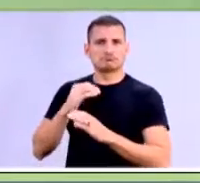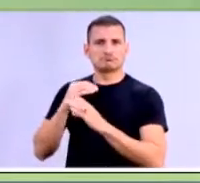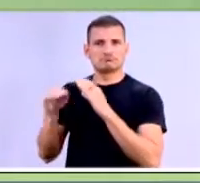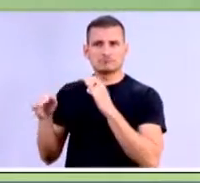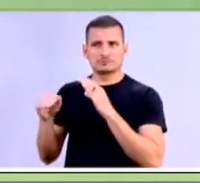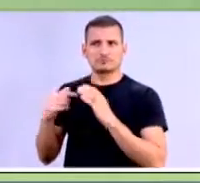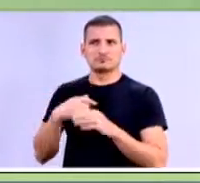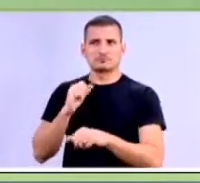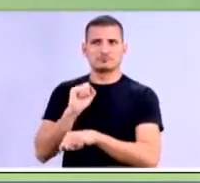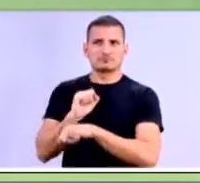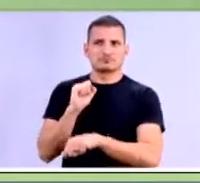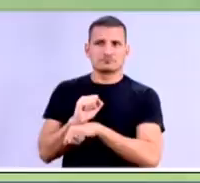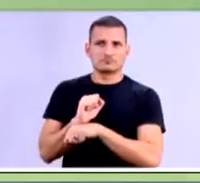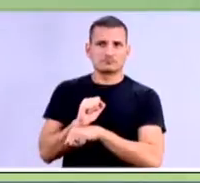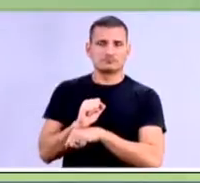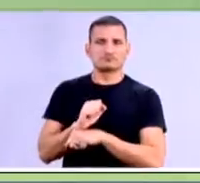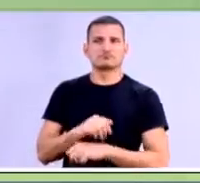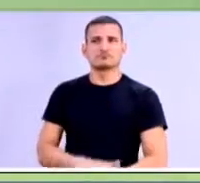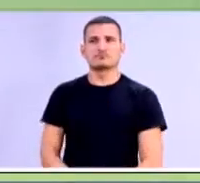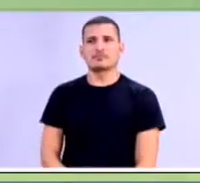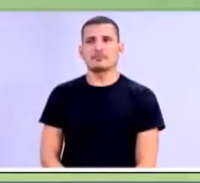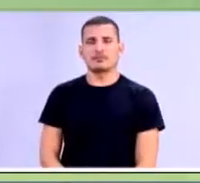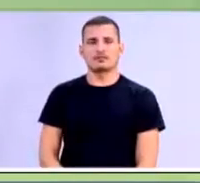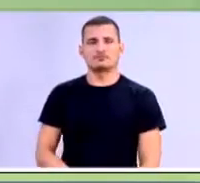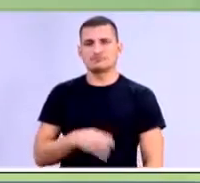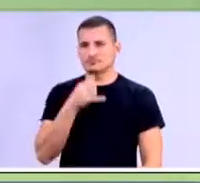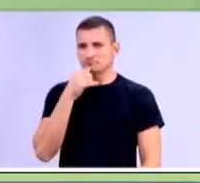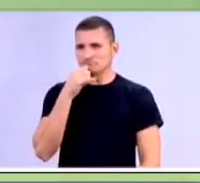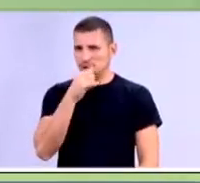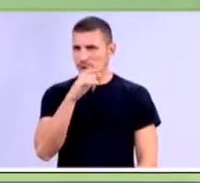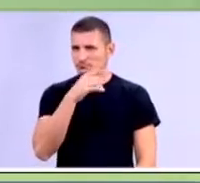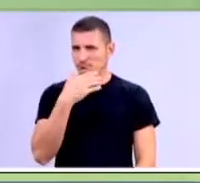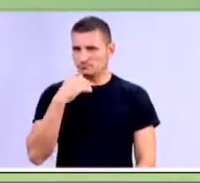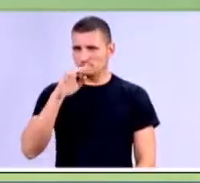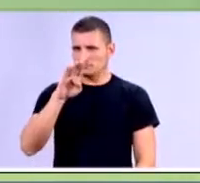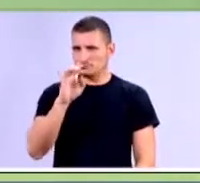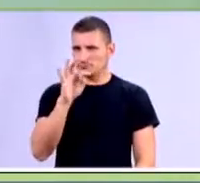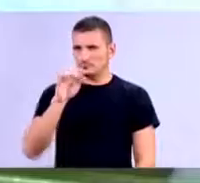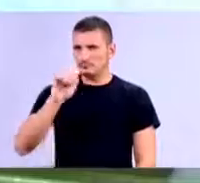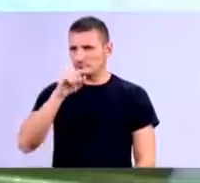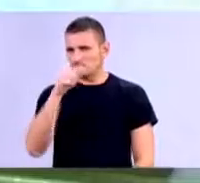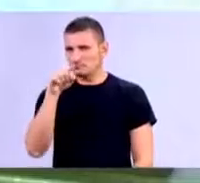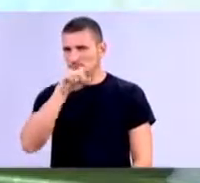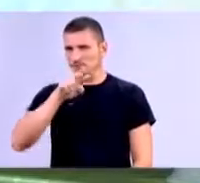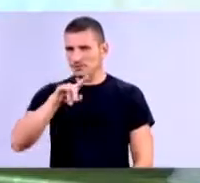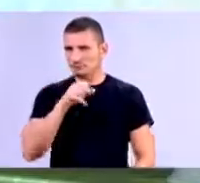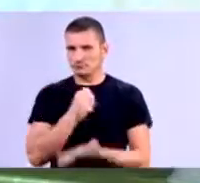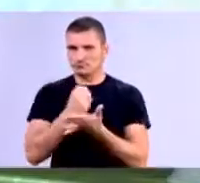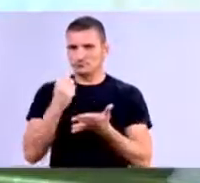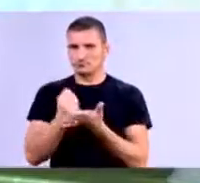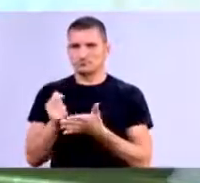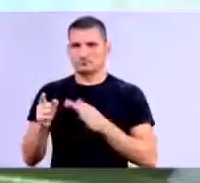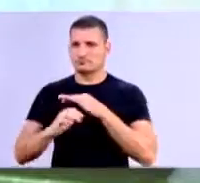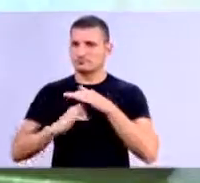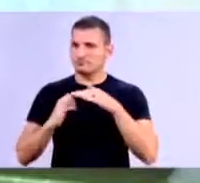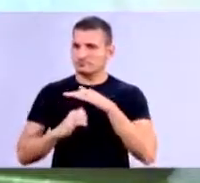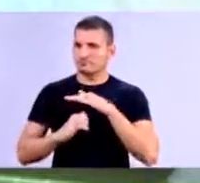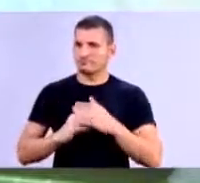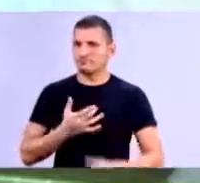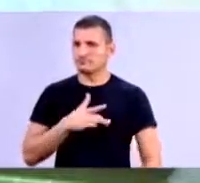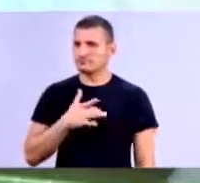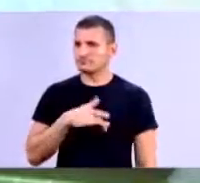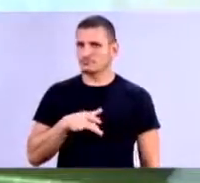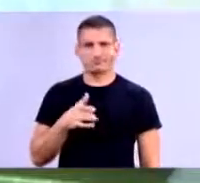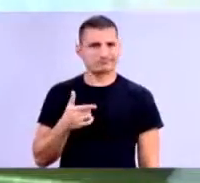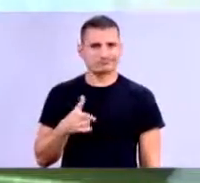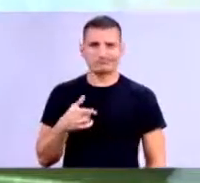Tô esperando. Betão. Será que o Betão vai ser empregado nessa empresa, coitado? Não tem condição. Ele